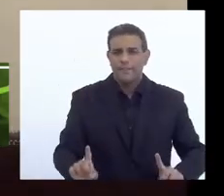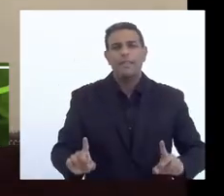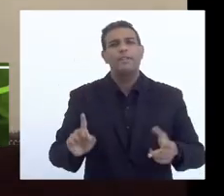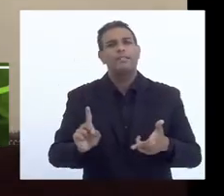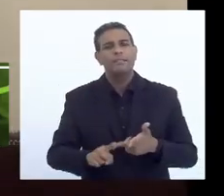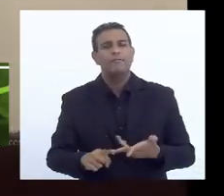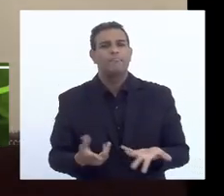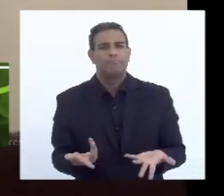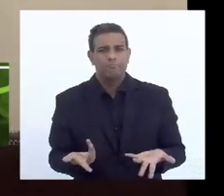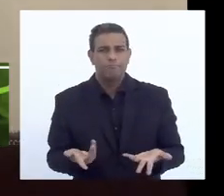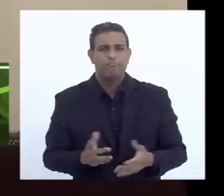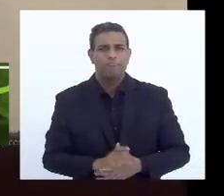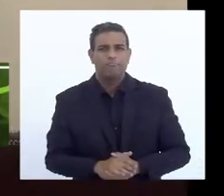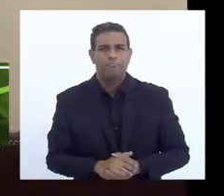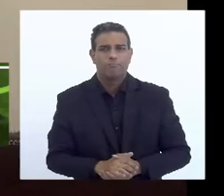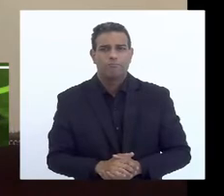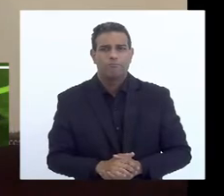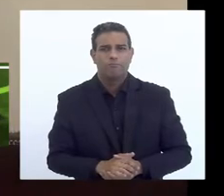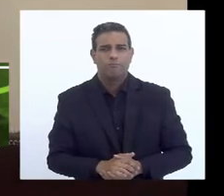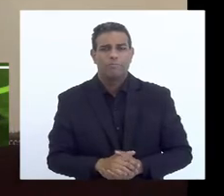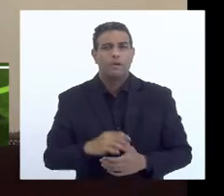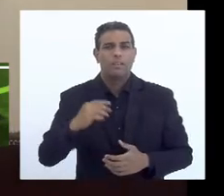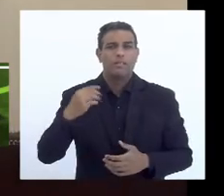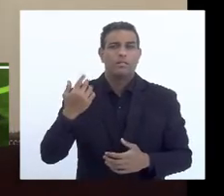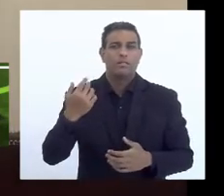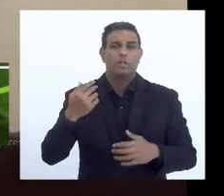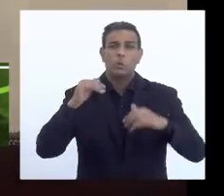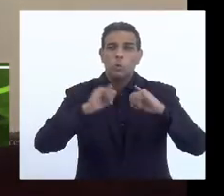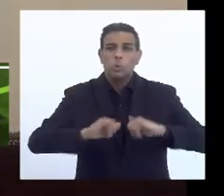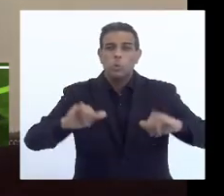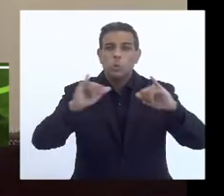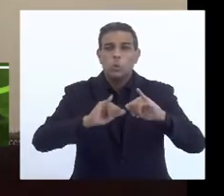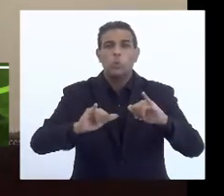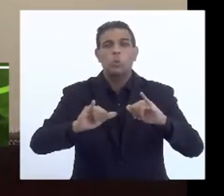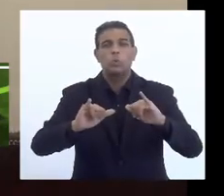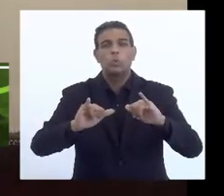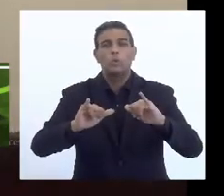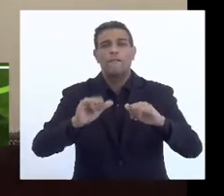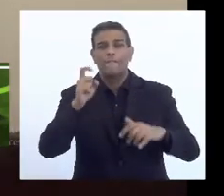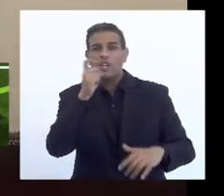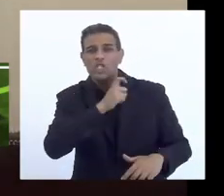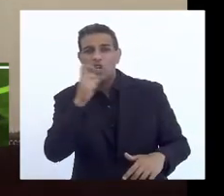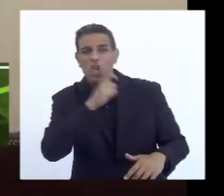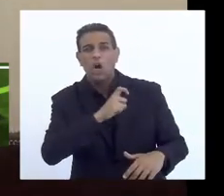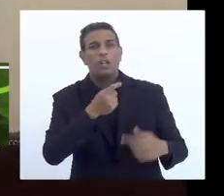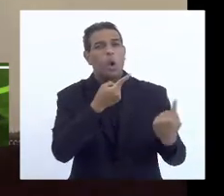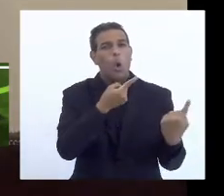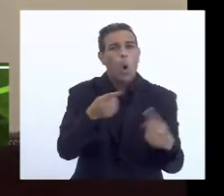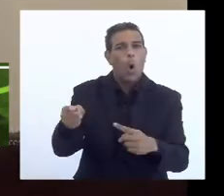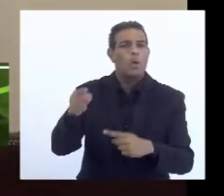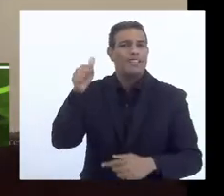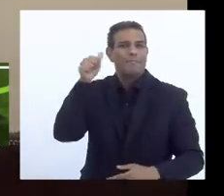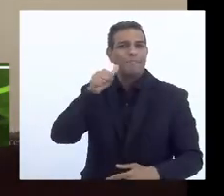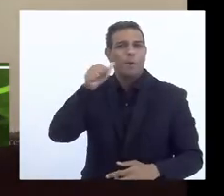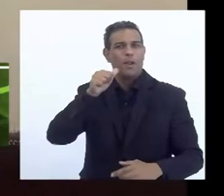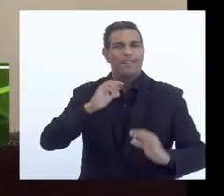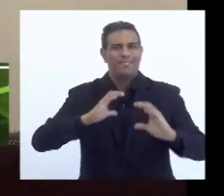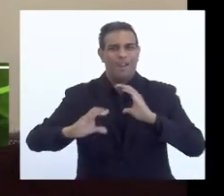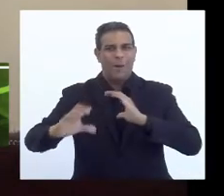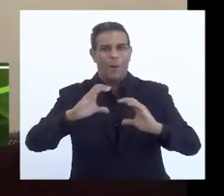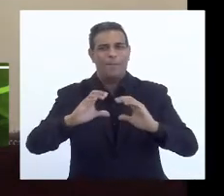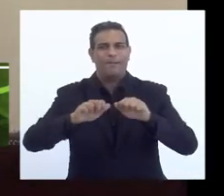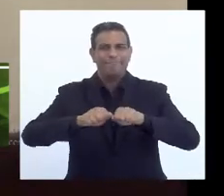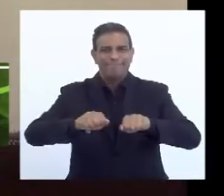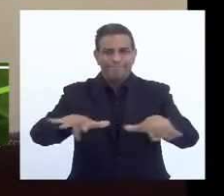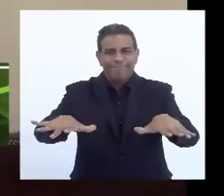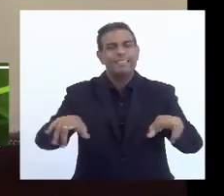envolve a divulgação de inverdades, de notícias falsas na comunicação